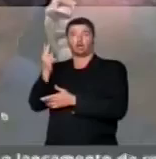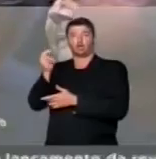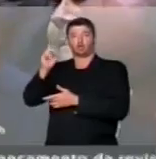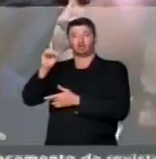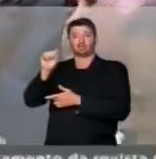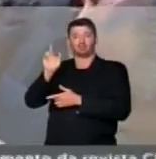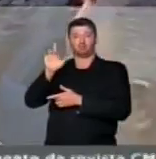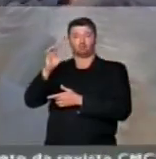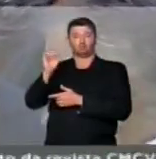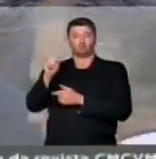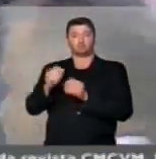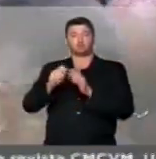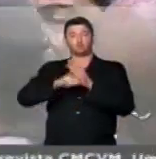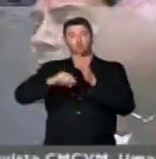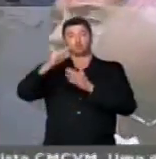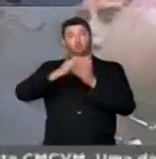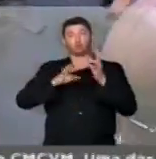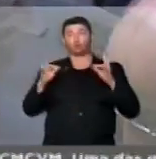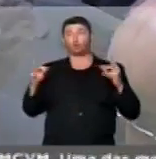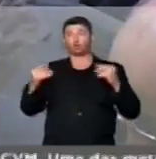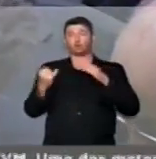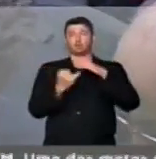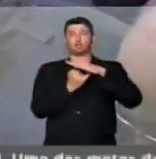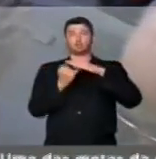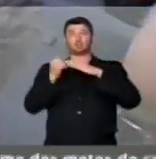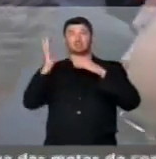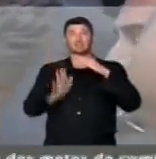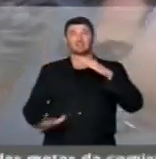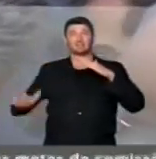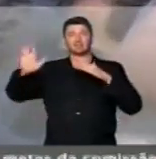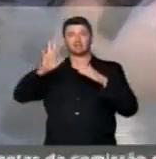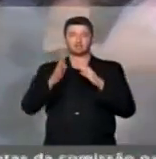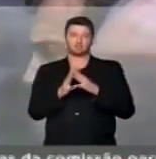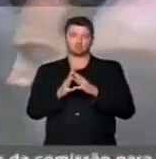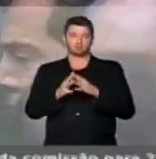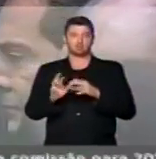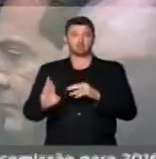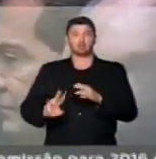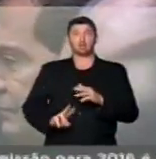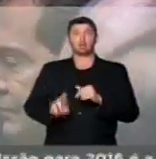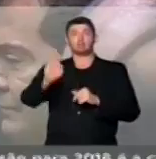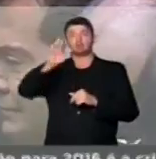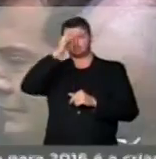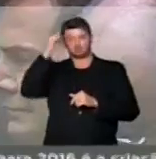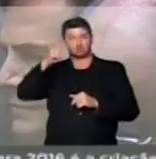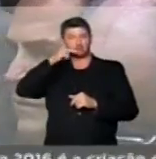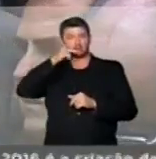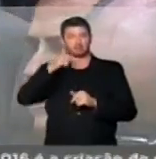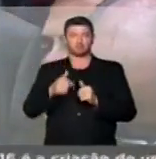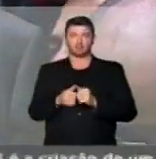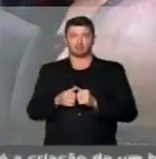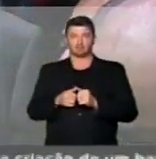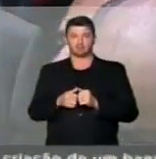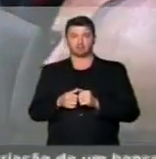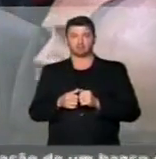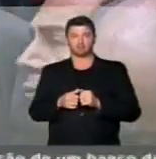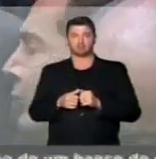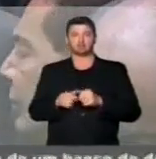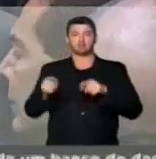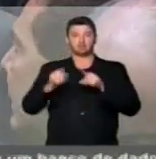Força recebeu um abaixo assinado de todas as entidades nacionais que representam os operadores de telemarketing e